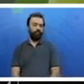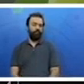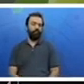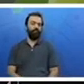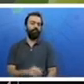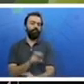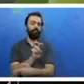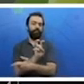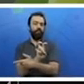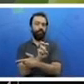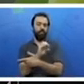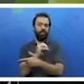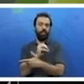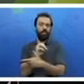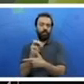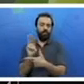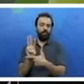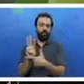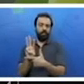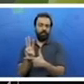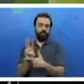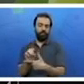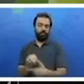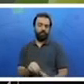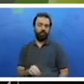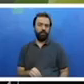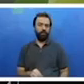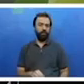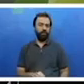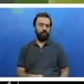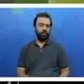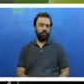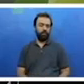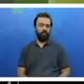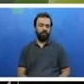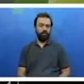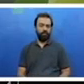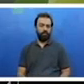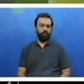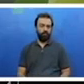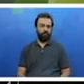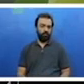50 dividido por 3 vai dar 20.